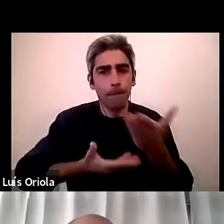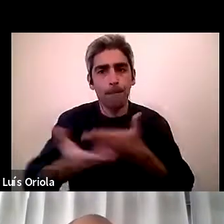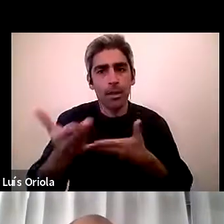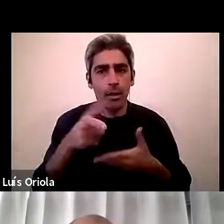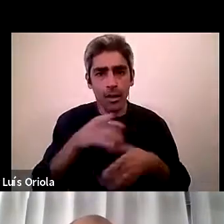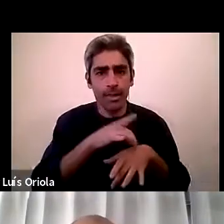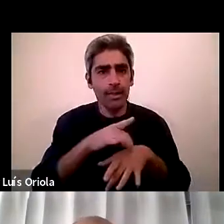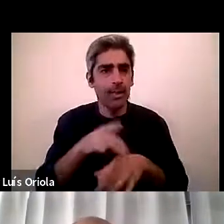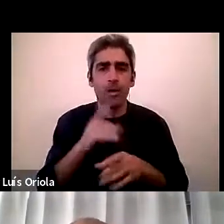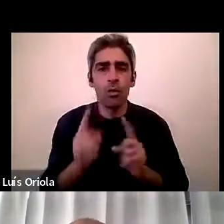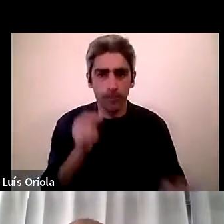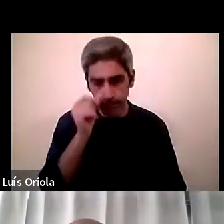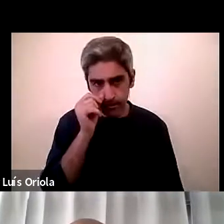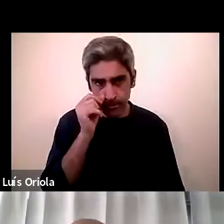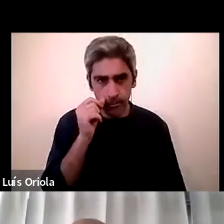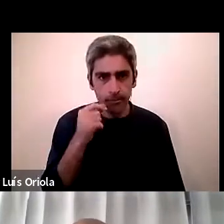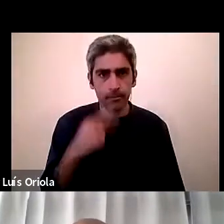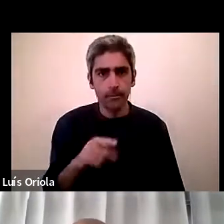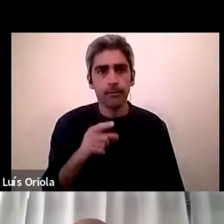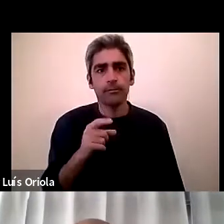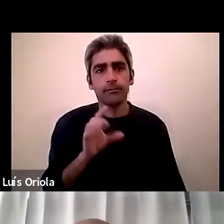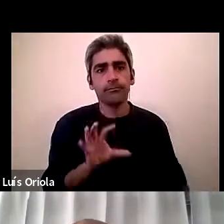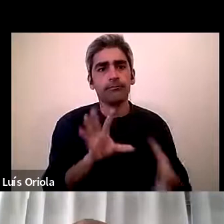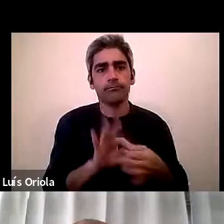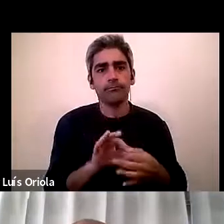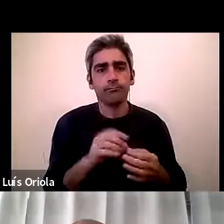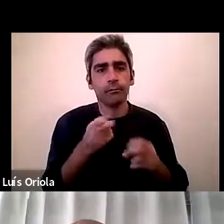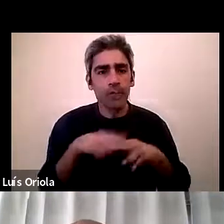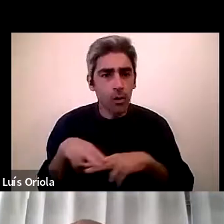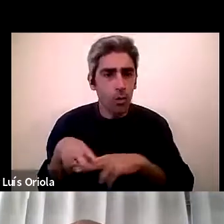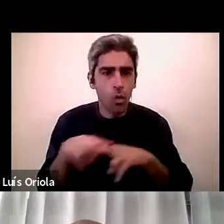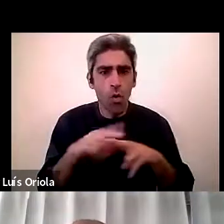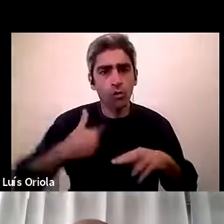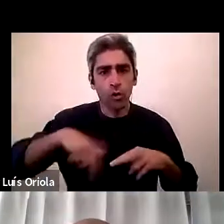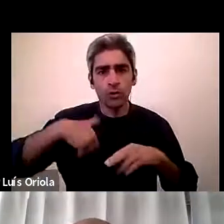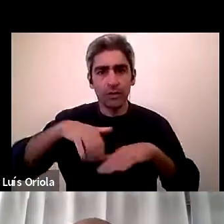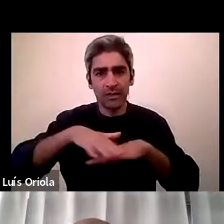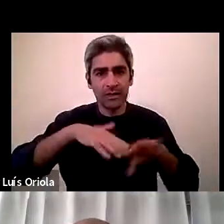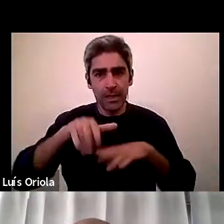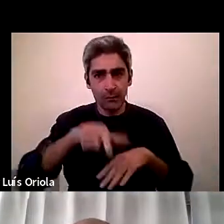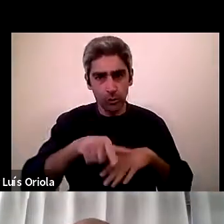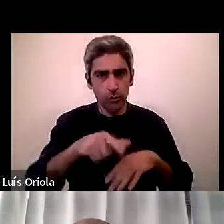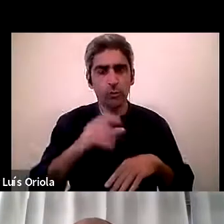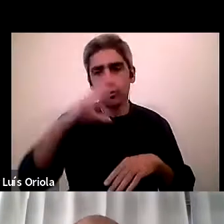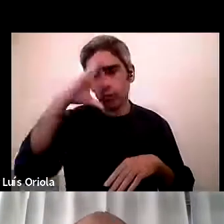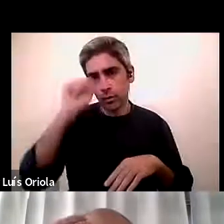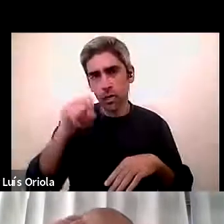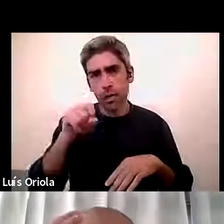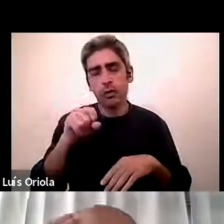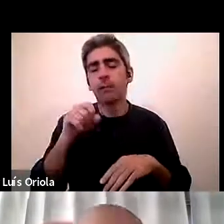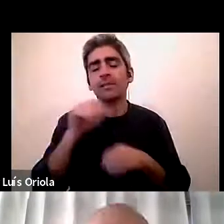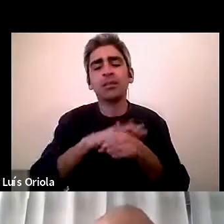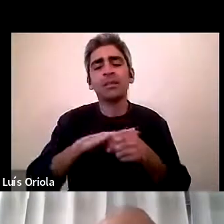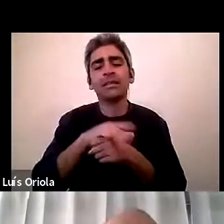este guia tem precisamente a ver com um diagnóstico que nós fizemos. Isto, por acaso, o estado da arte do